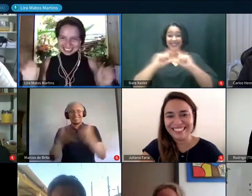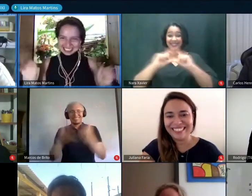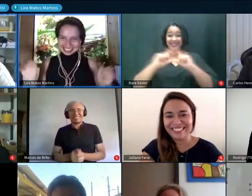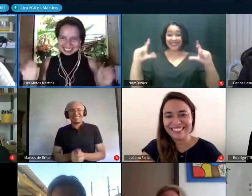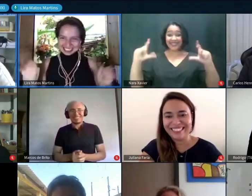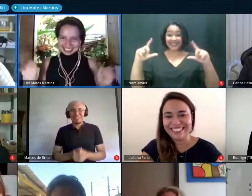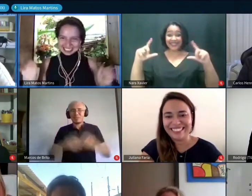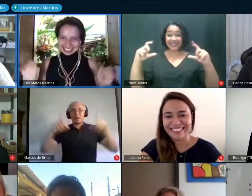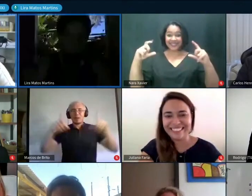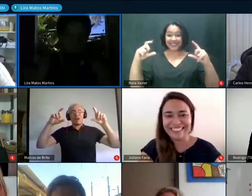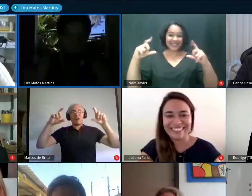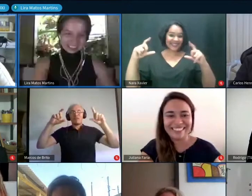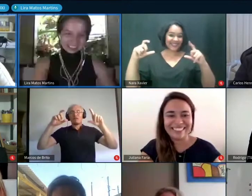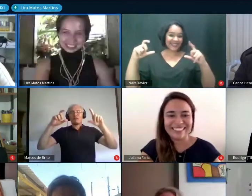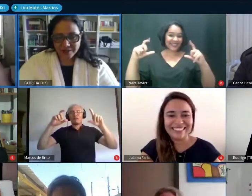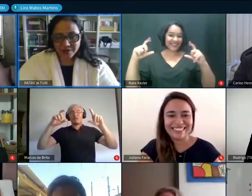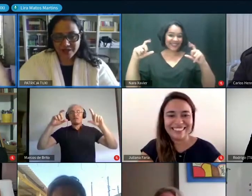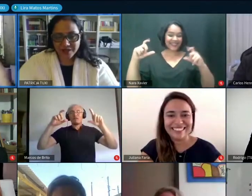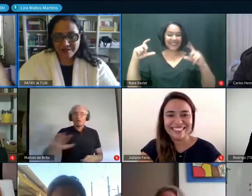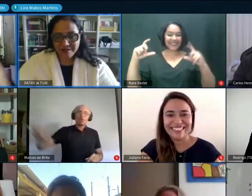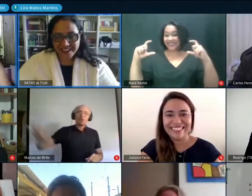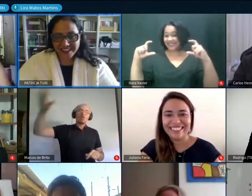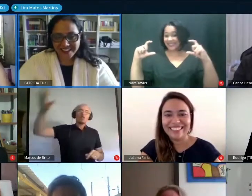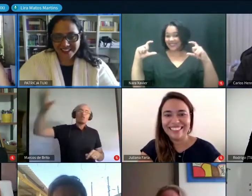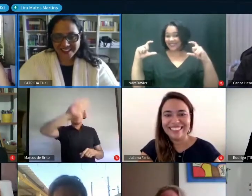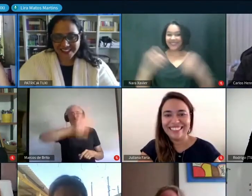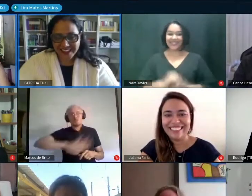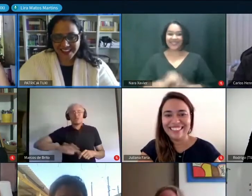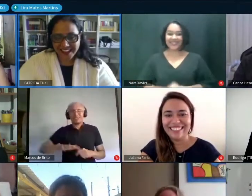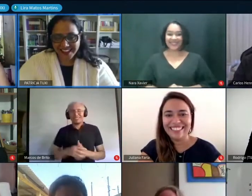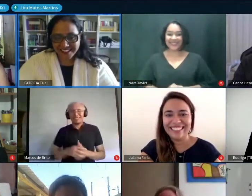da foto, tirem fotos, deixa tirar.